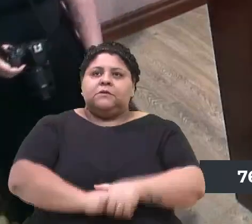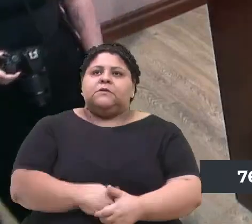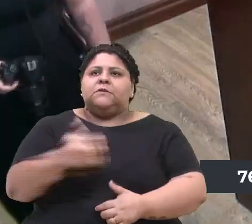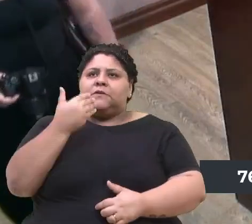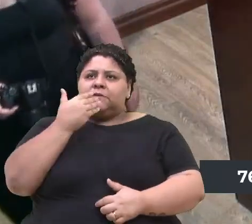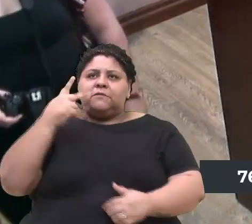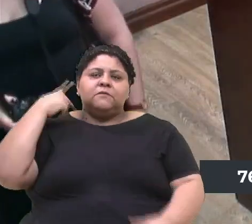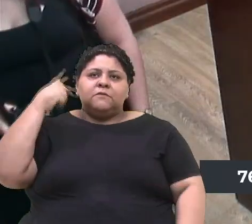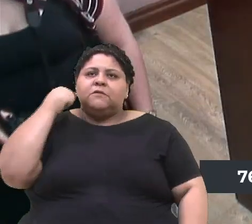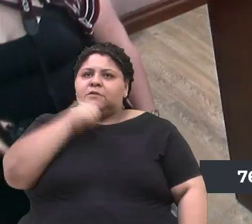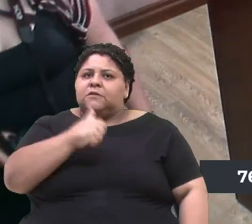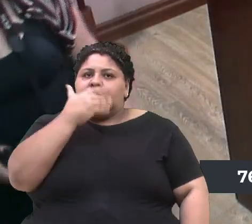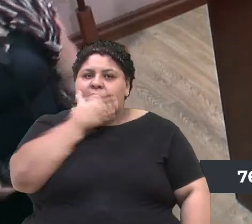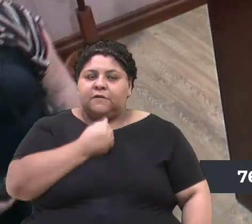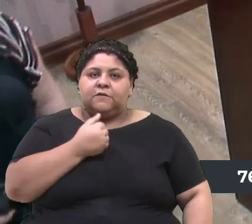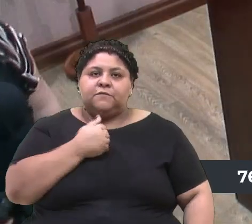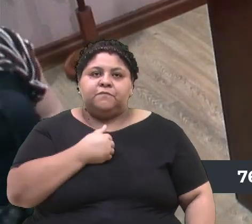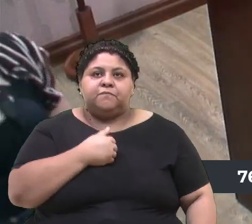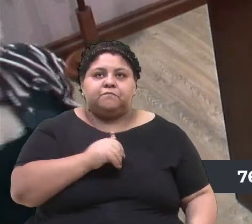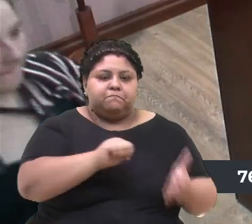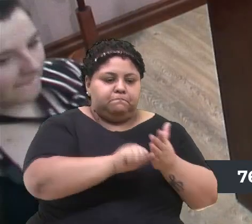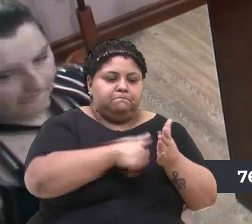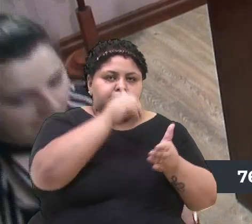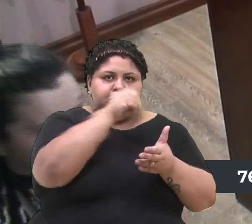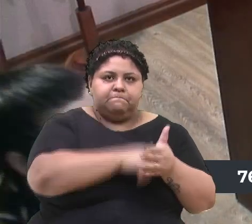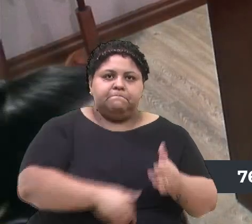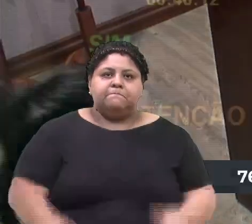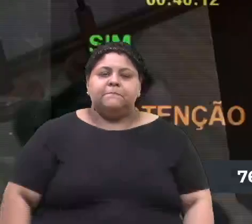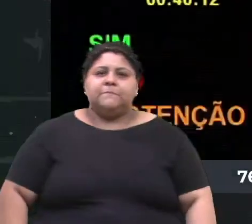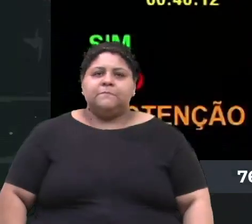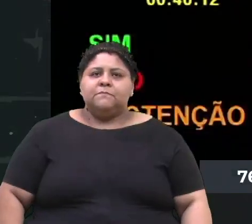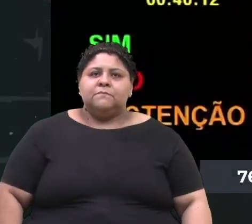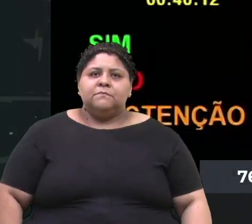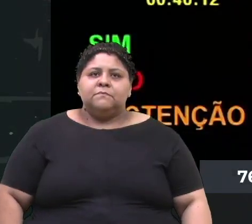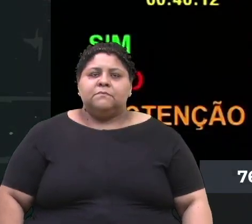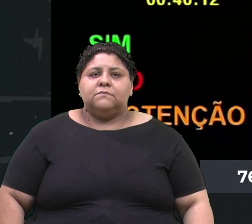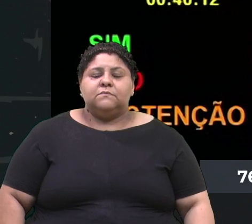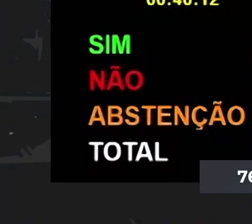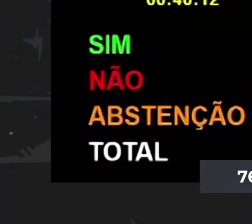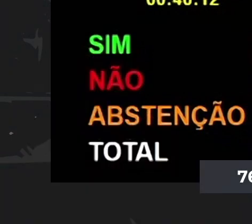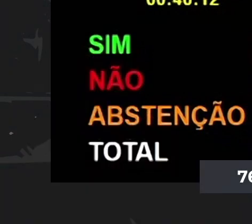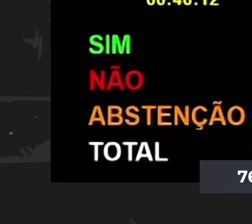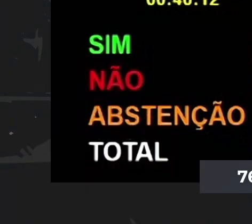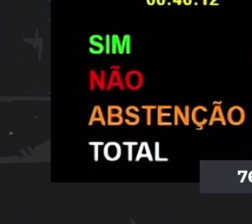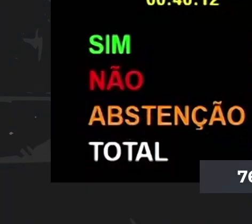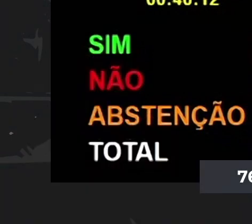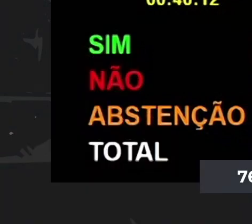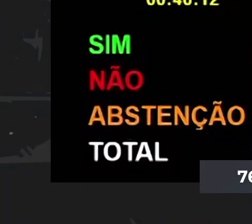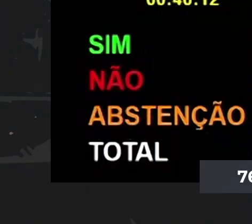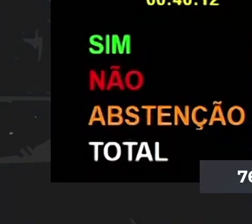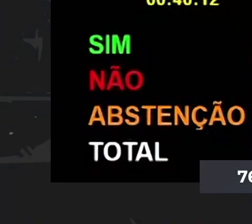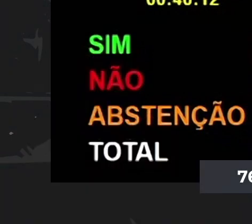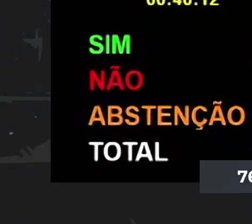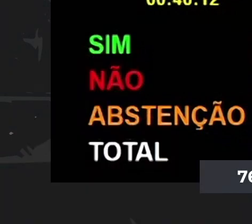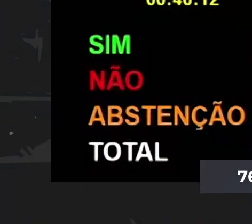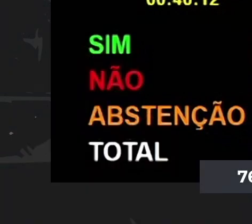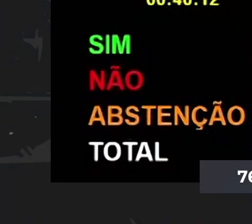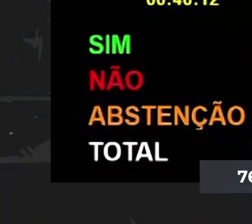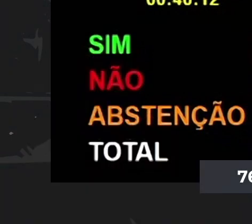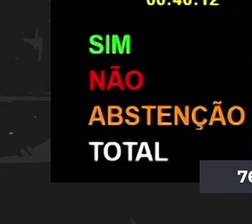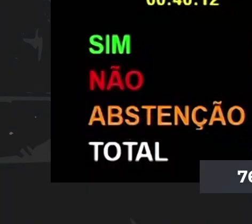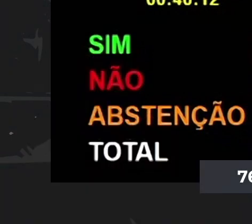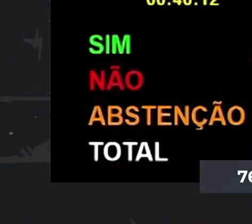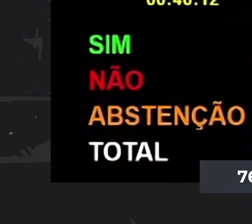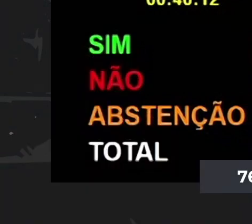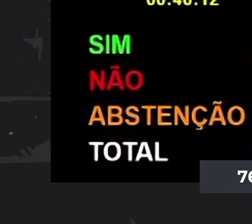Solicito vereadores e vereadoras que registrem seus votos. Como vota Gladys Frisso? Eu voto sim, senhor presidente. Obrigado, Fantinel Gladys vota Frisso.